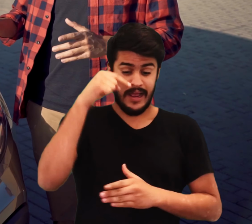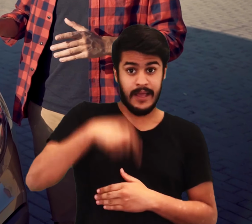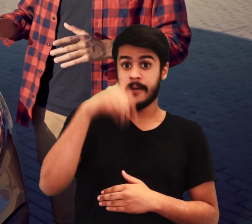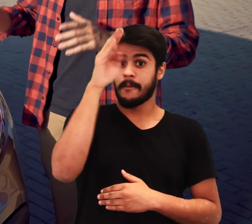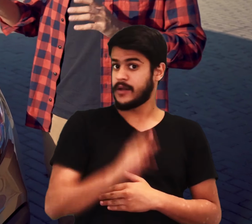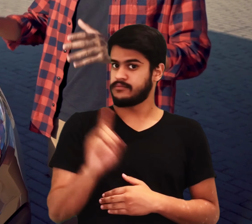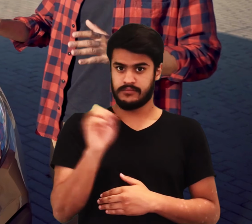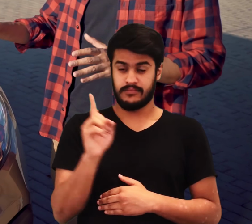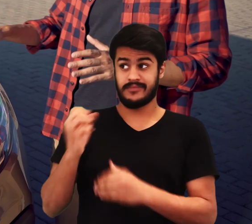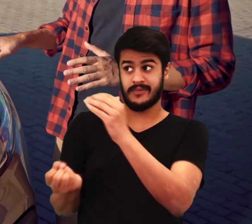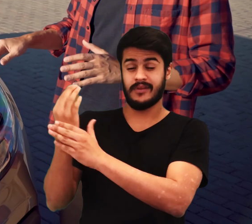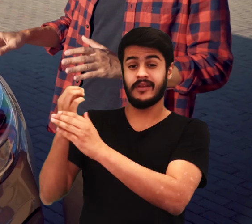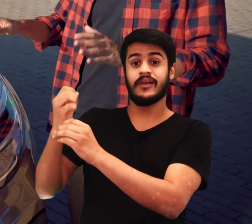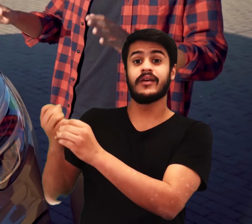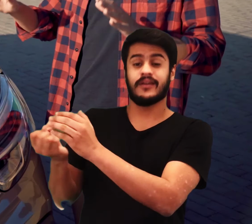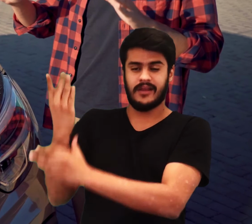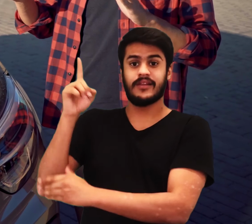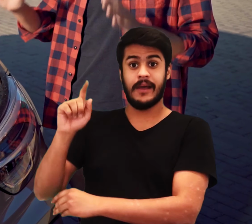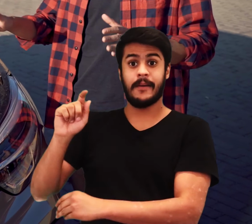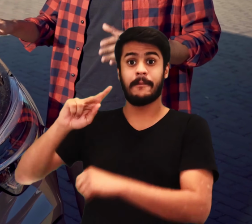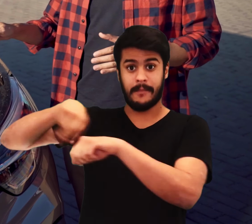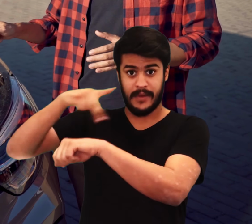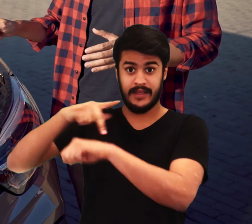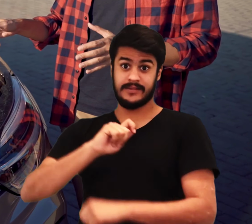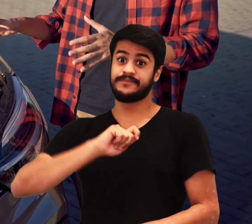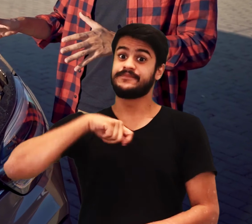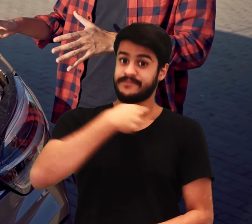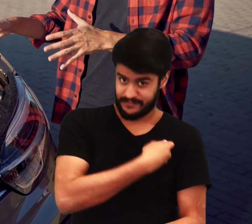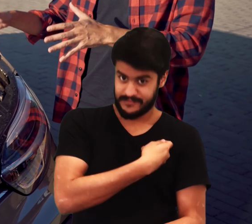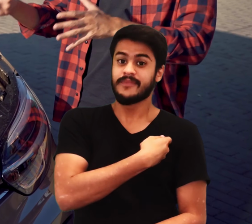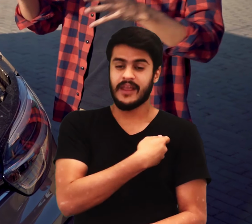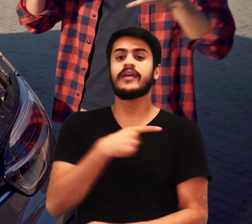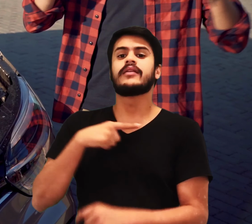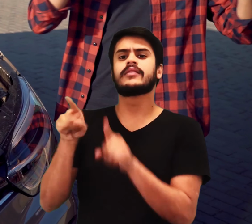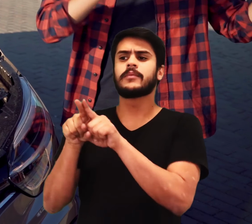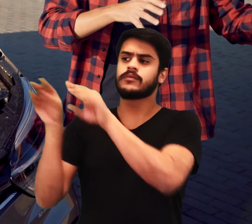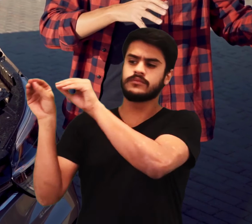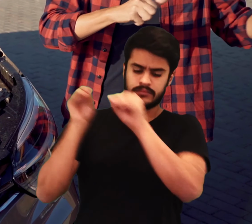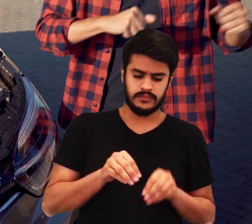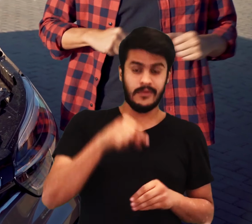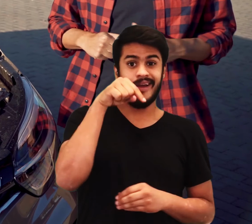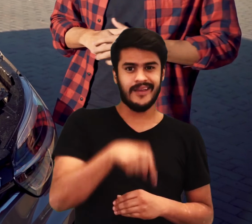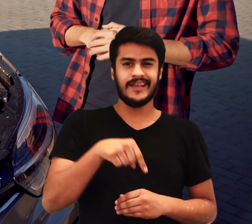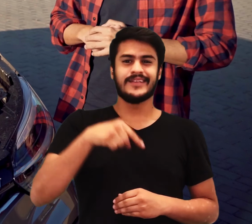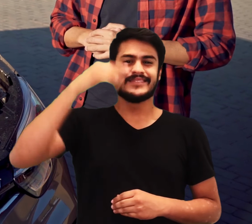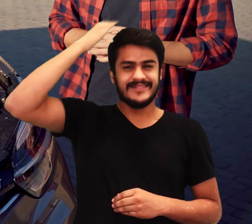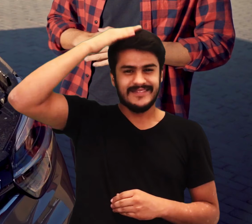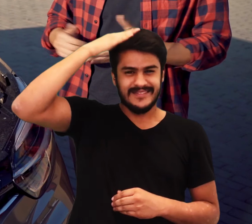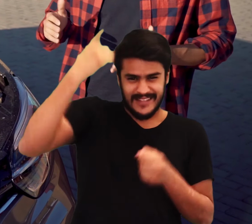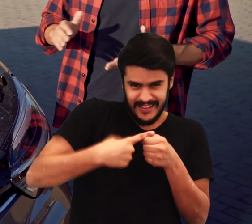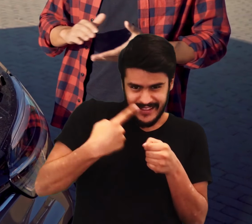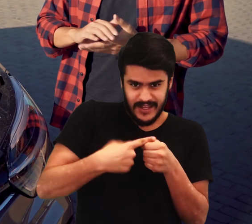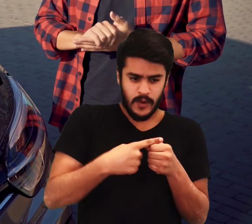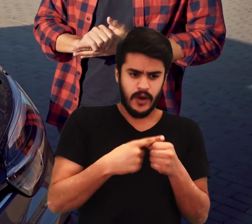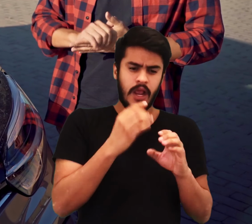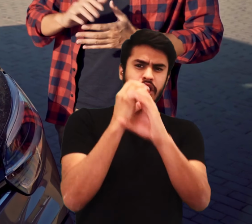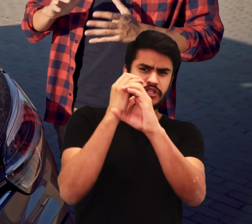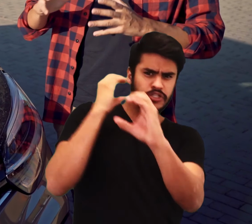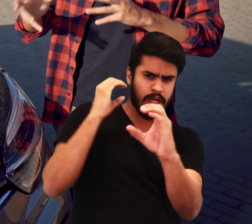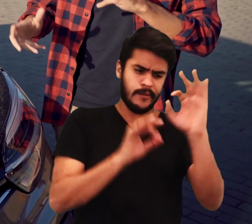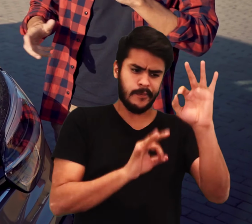Esse motor aqui é importado, ele é produzido na Espanha e ele foi calibrado pelo time de engenharia da Renault do Brasil, em São José dos